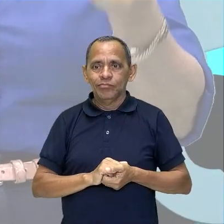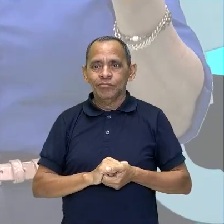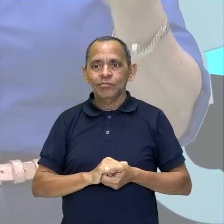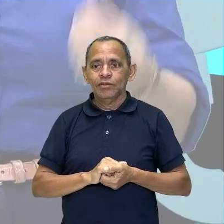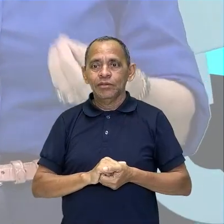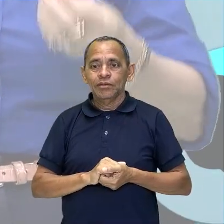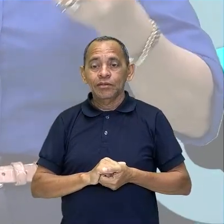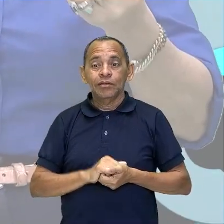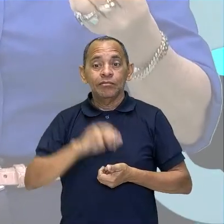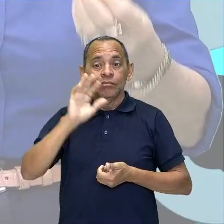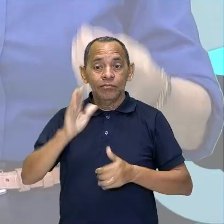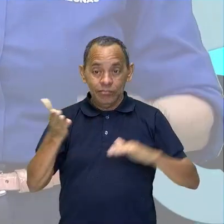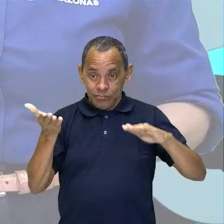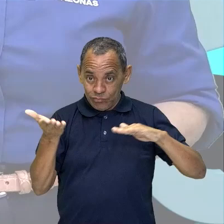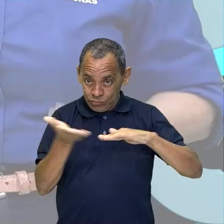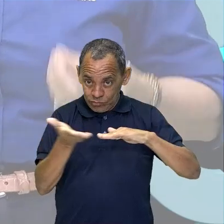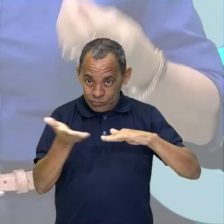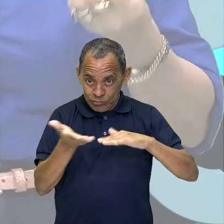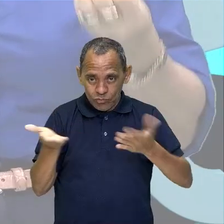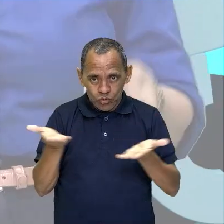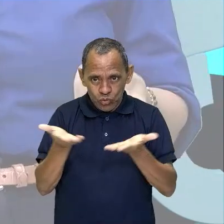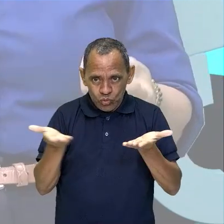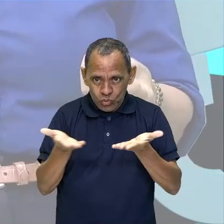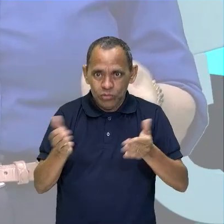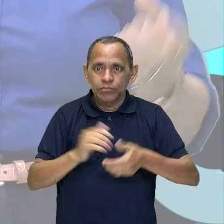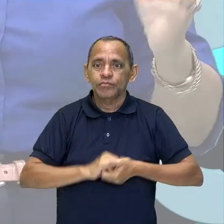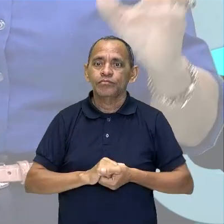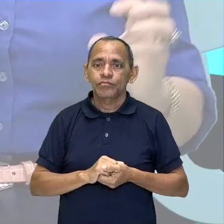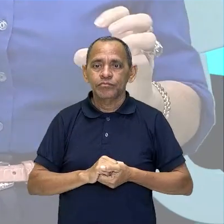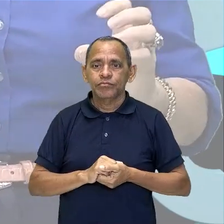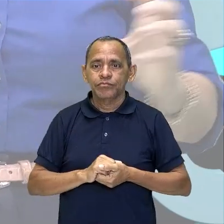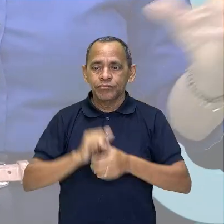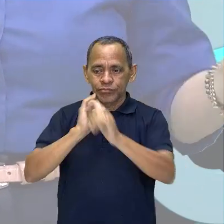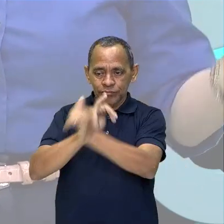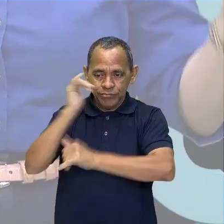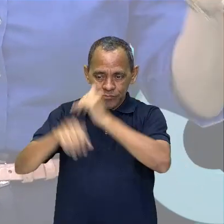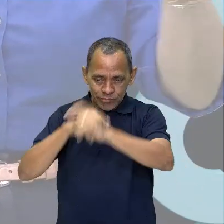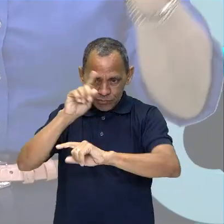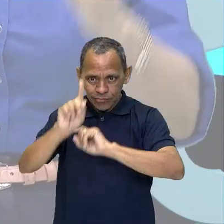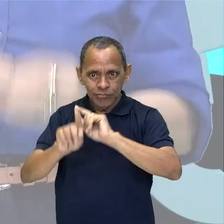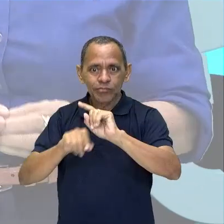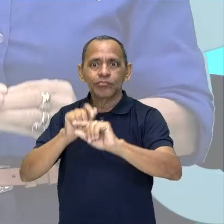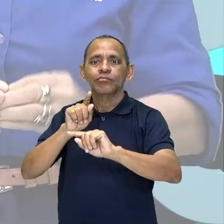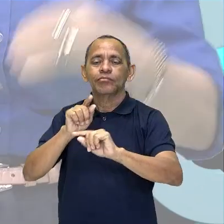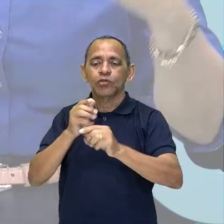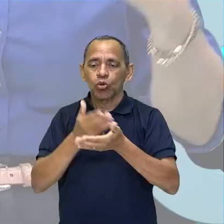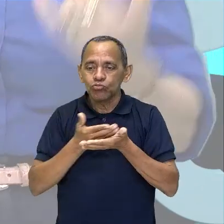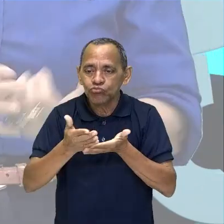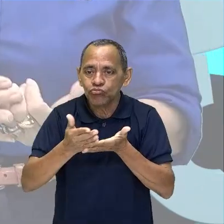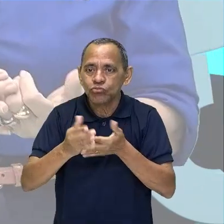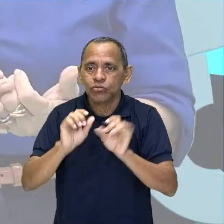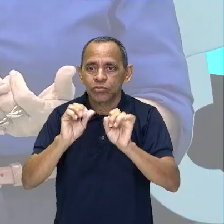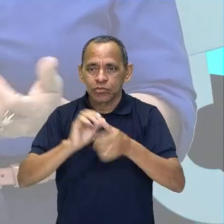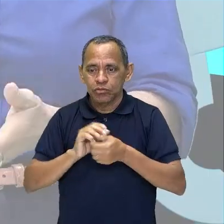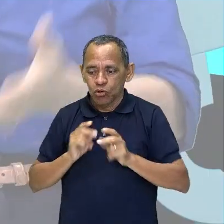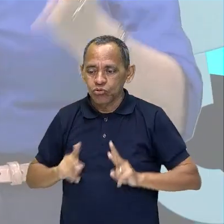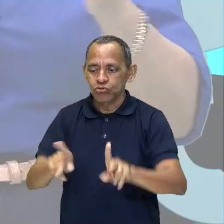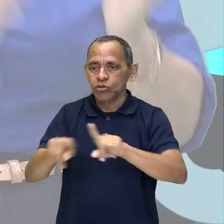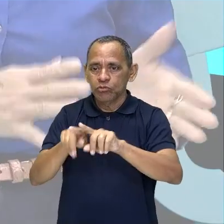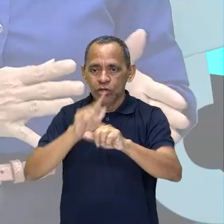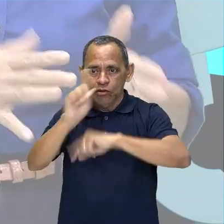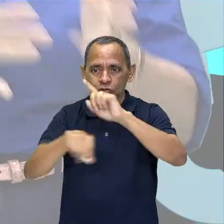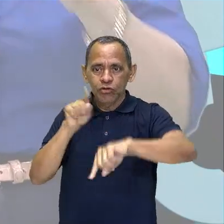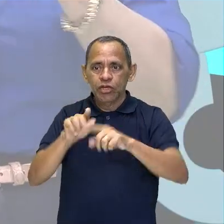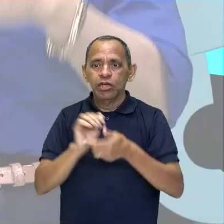atualidade, a hipermídia continua a evoluir com a integração constante de mídias